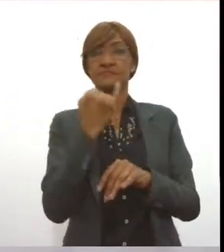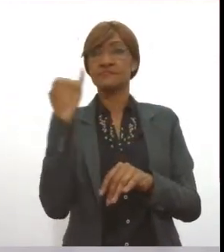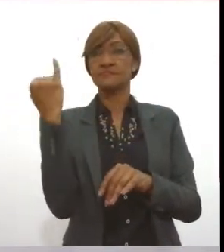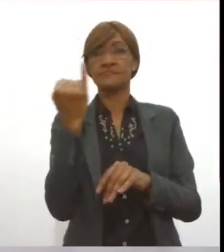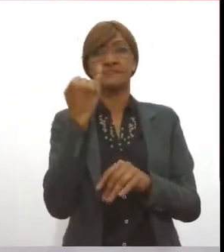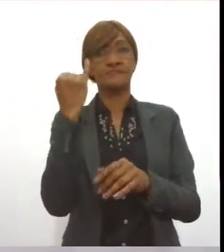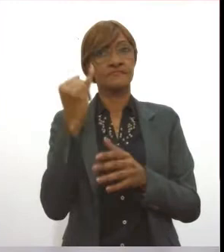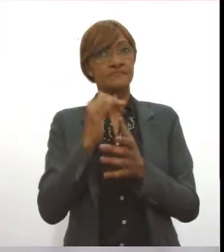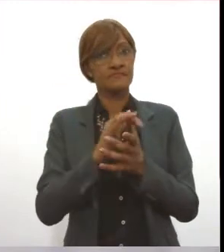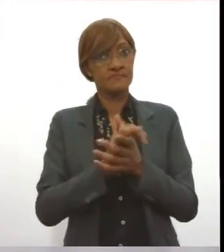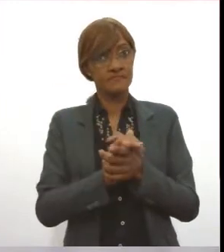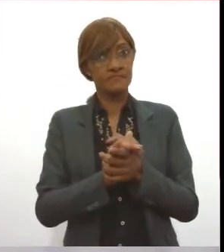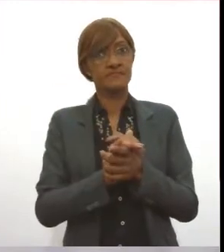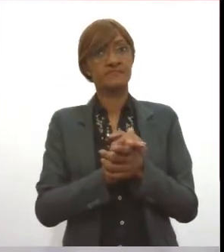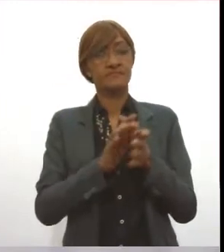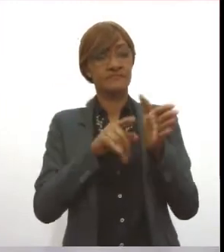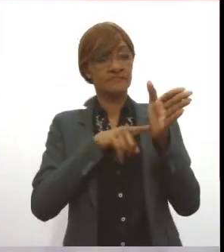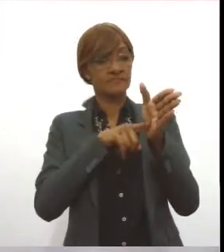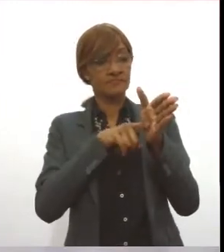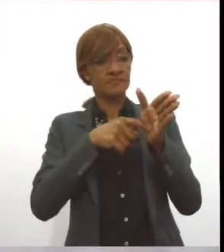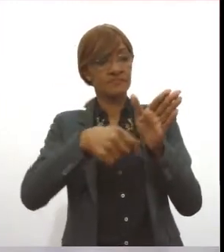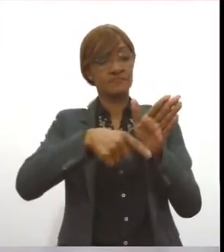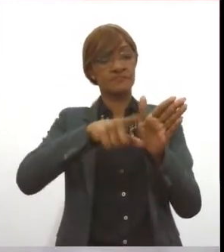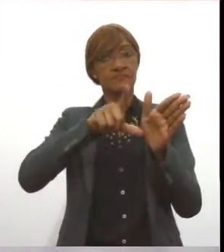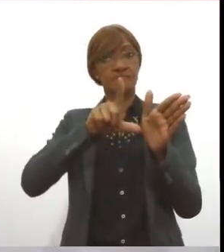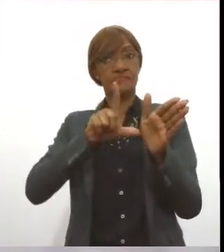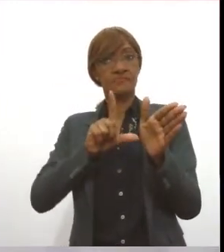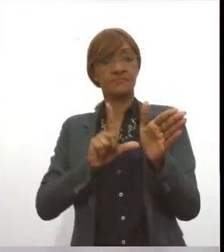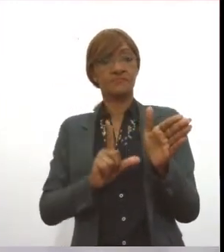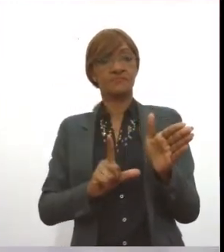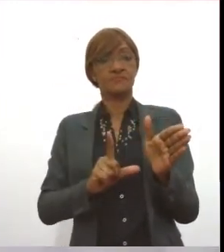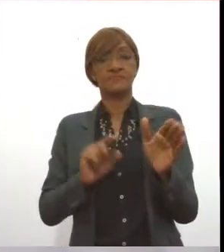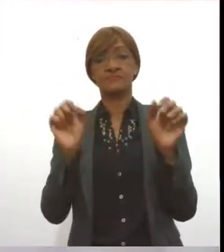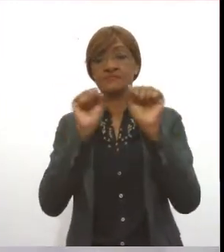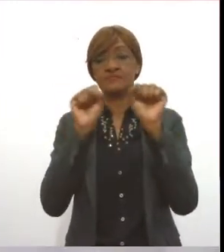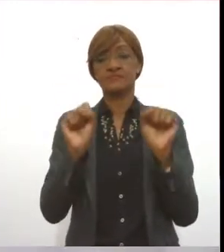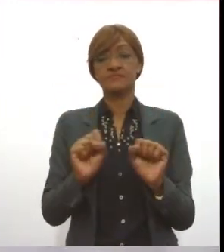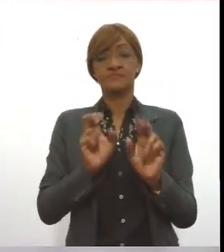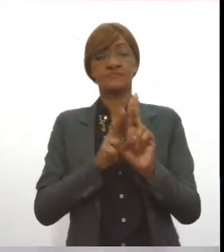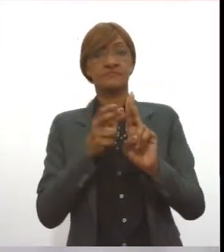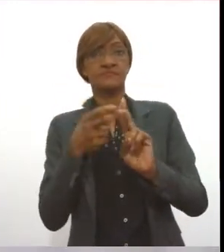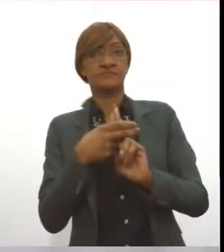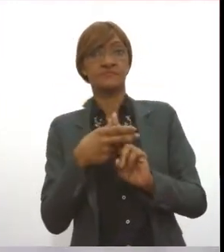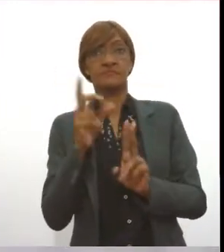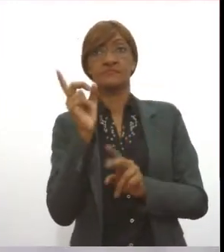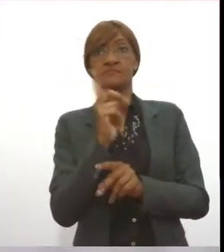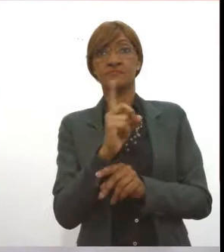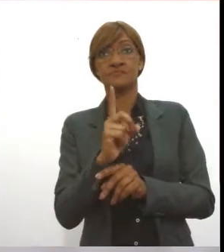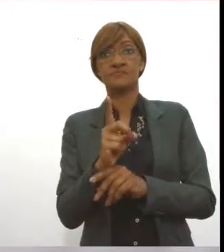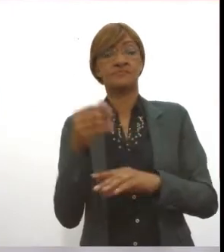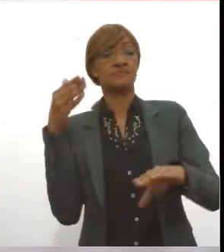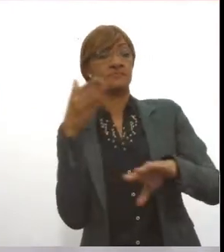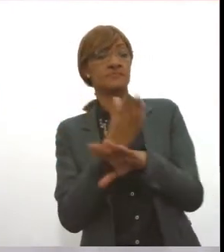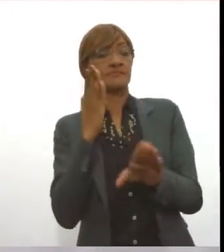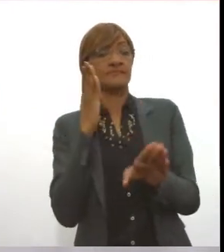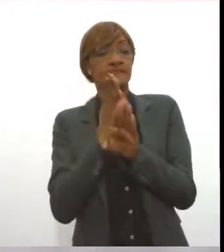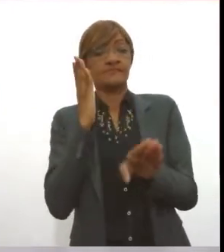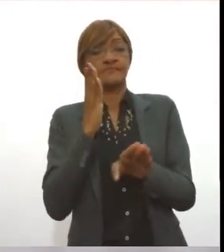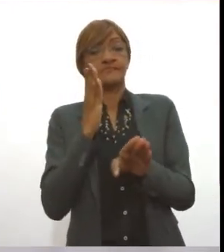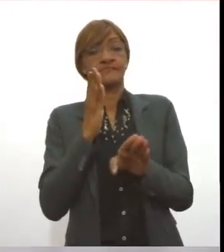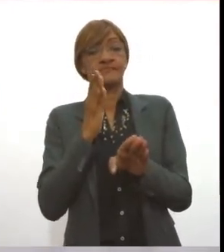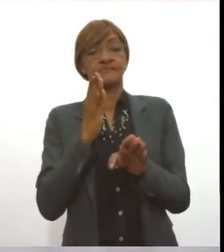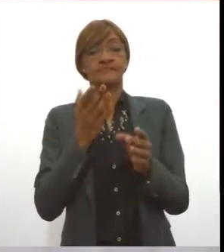o pré-natal na atenção básica. Não é chegar na maternidade e descobrir